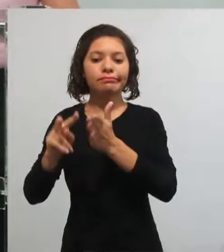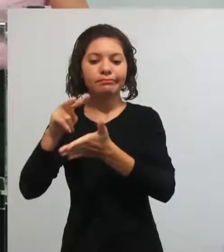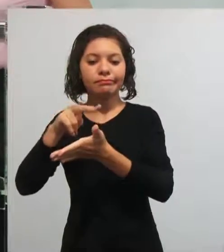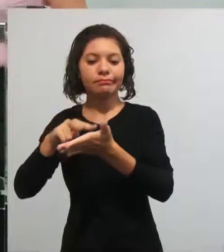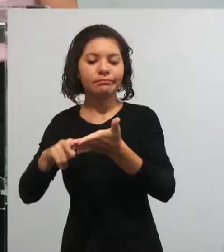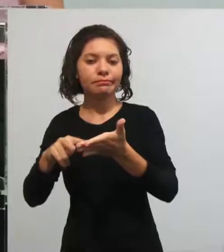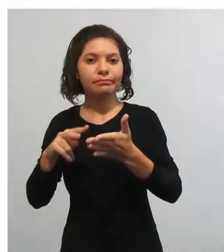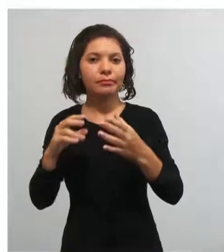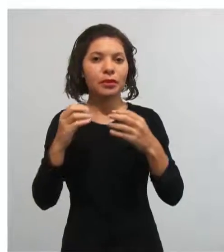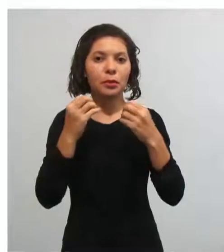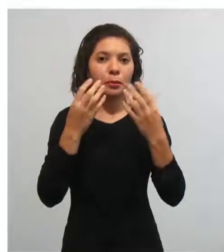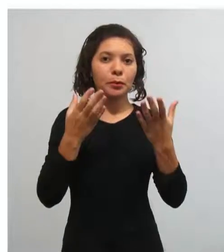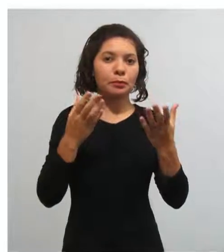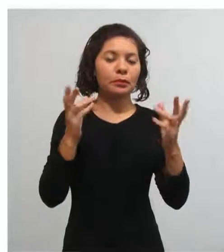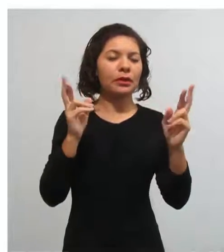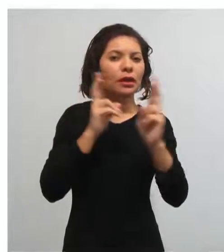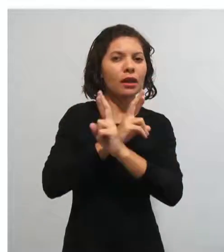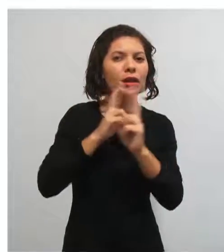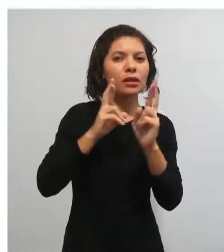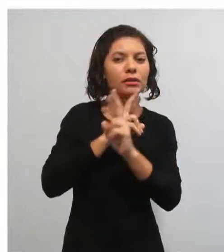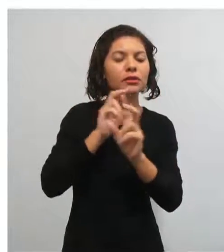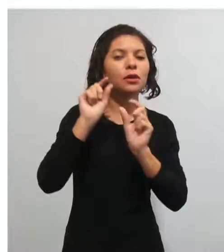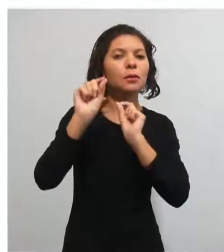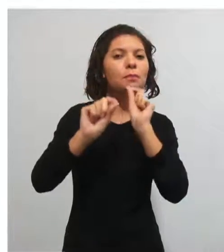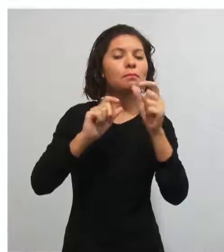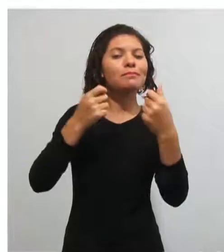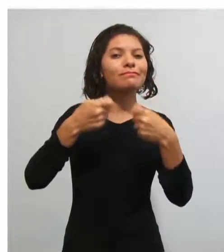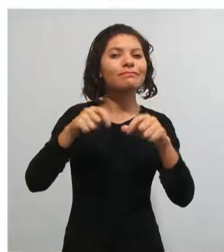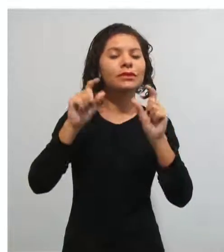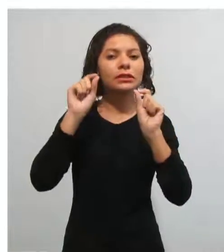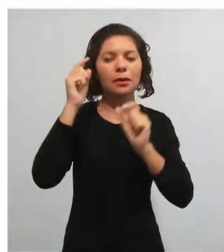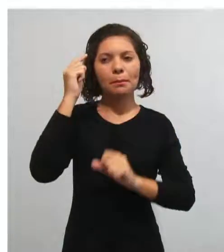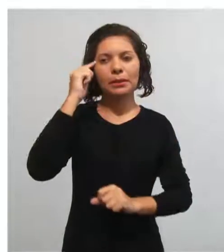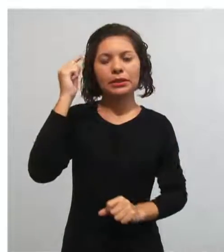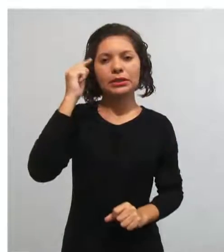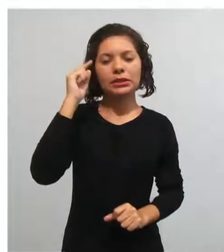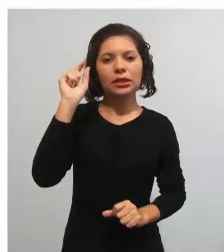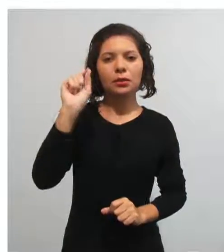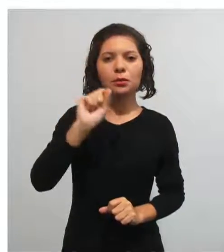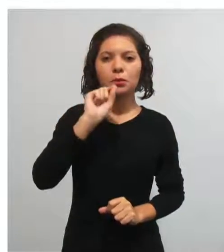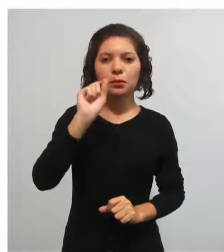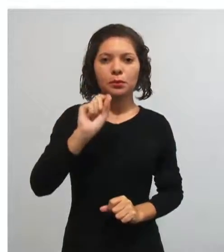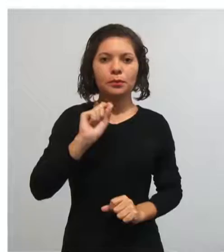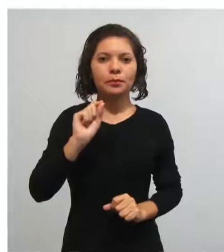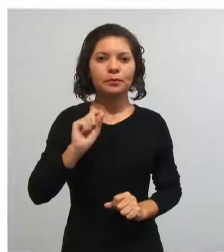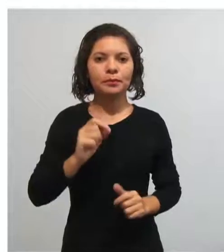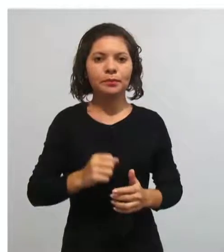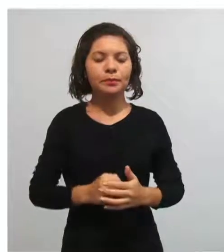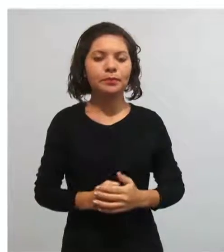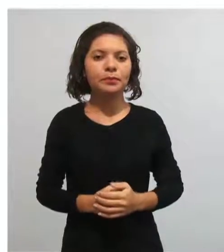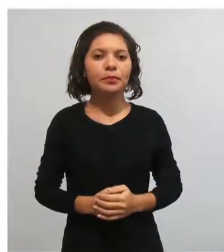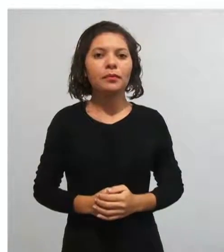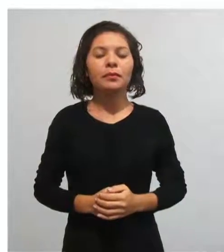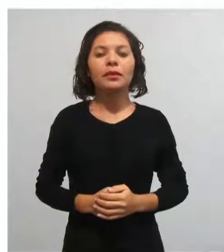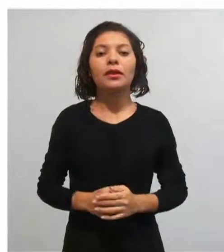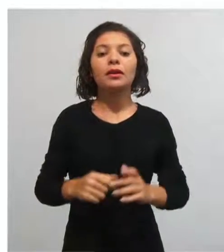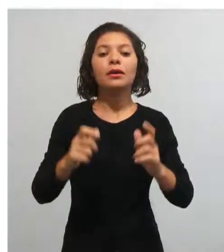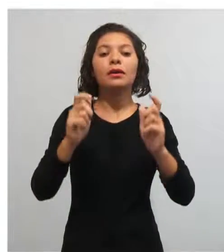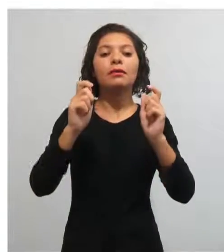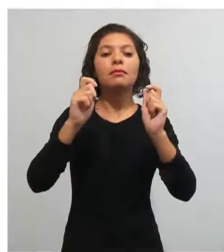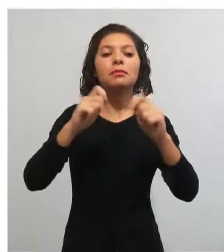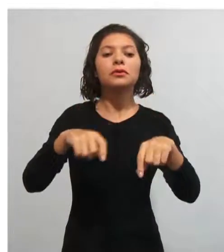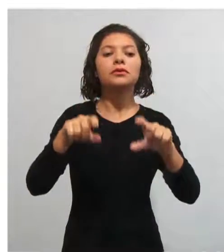Bom, nessa relação, nós temos que pensar, nessa relação entre eles, ela nega a possibilidade de